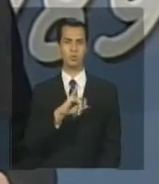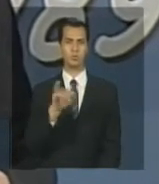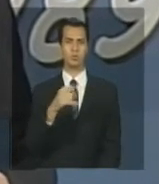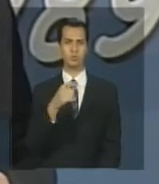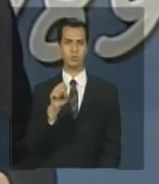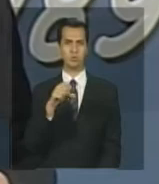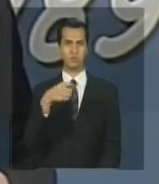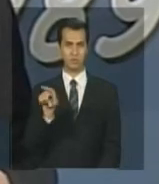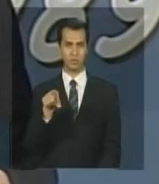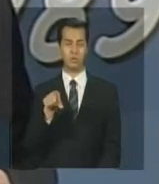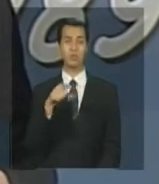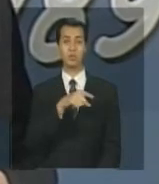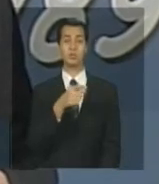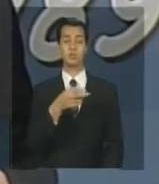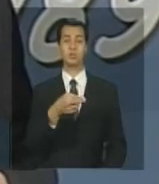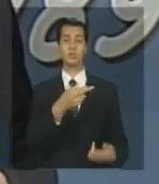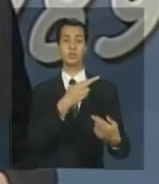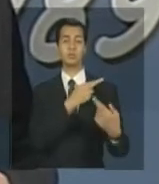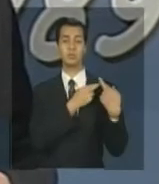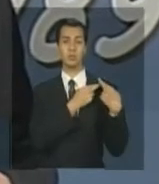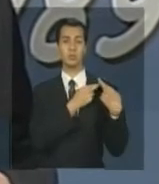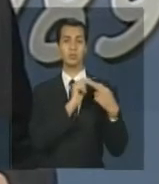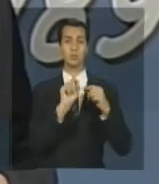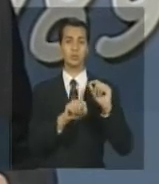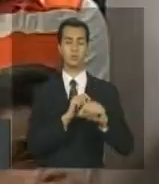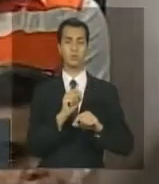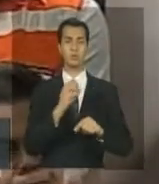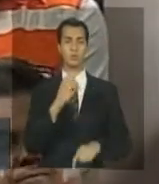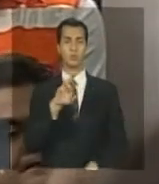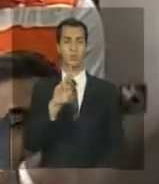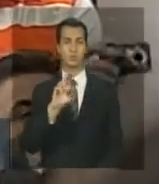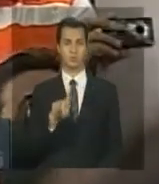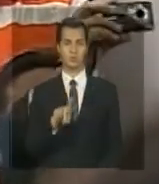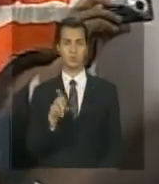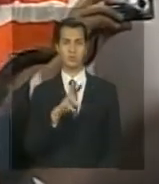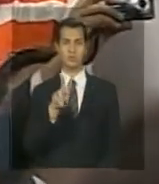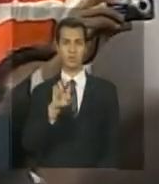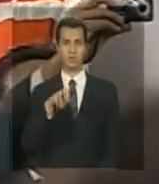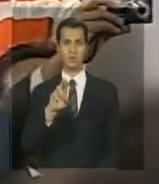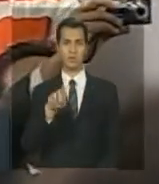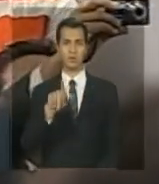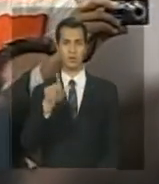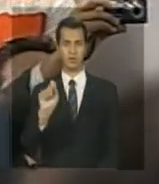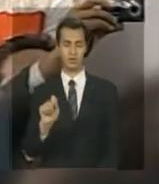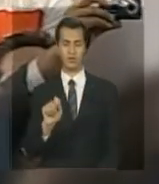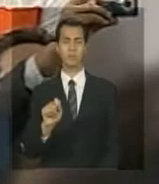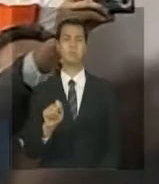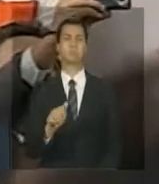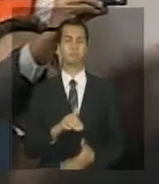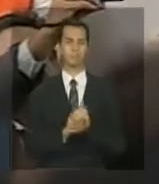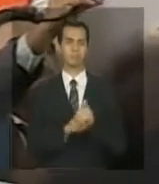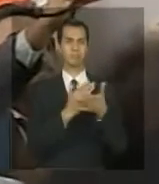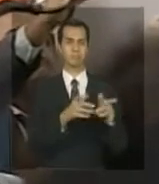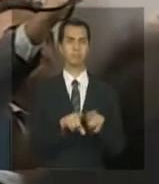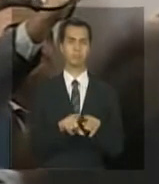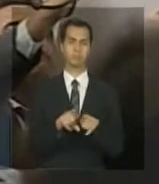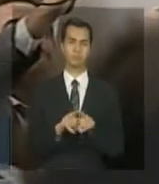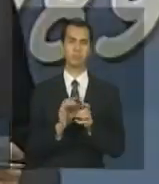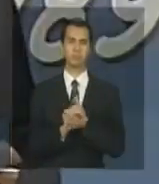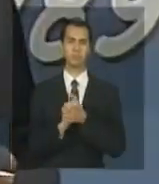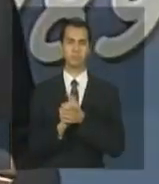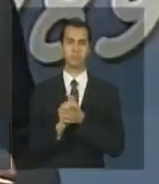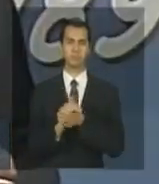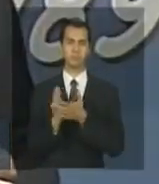José representando representante da Cruz Vermelha saudar ainda